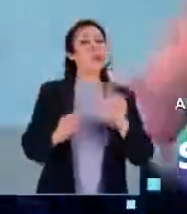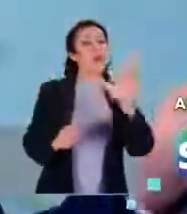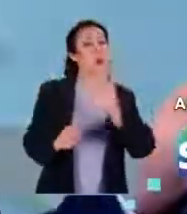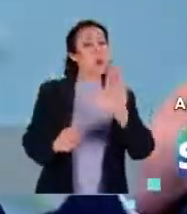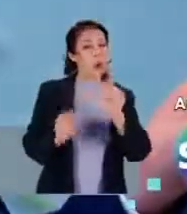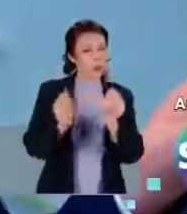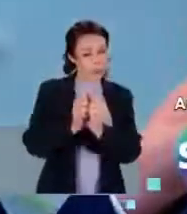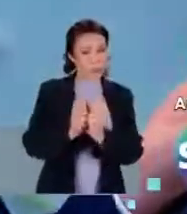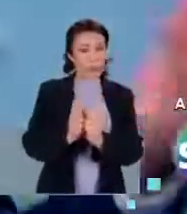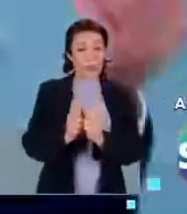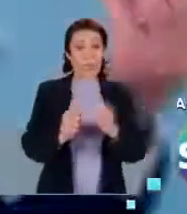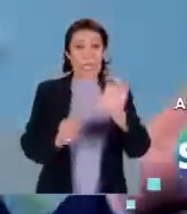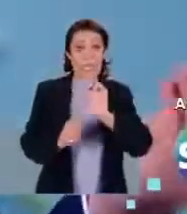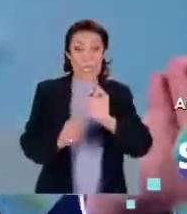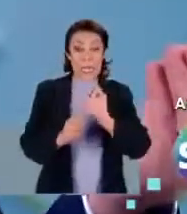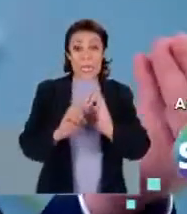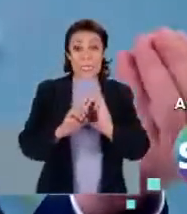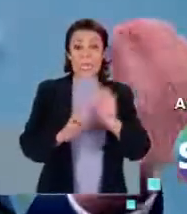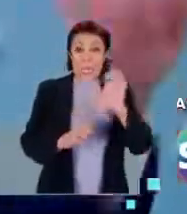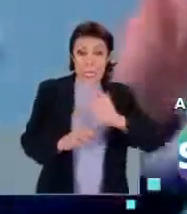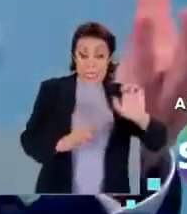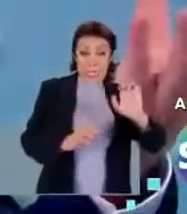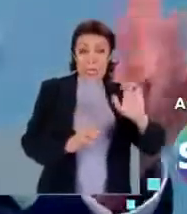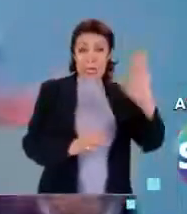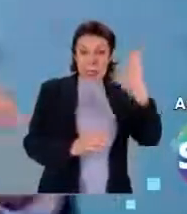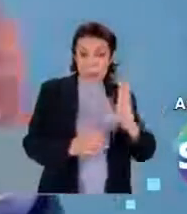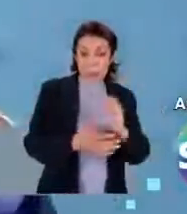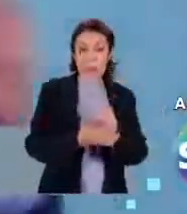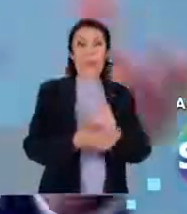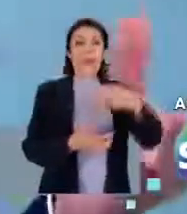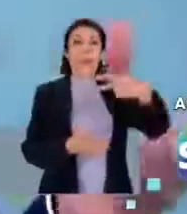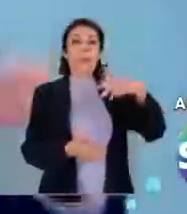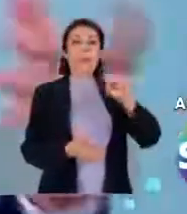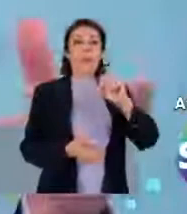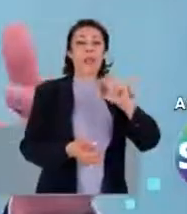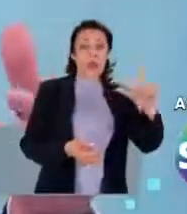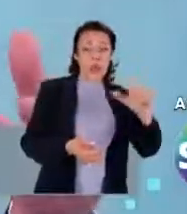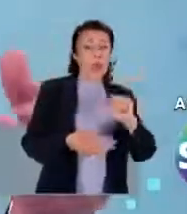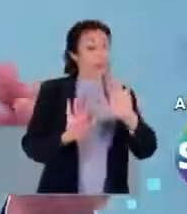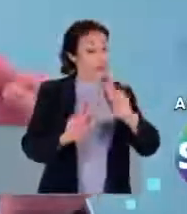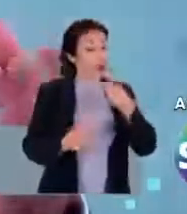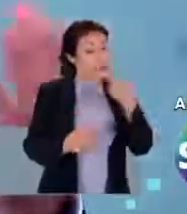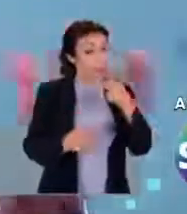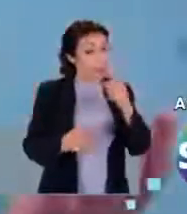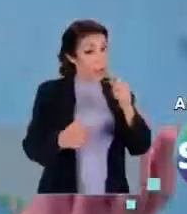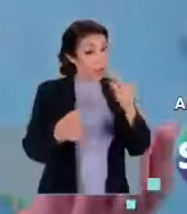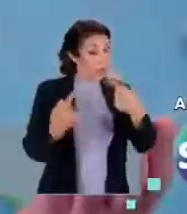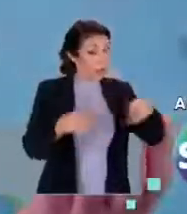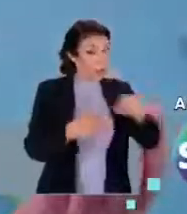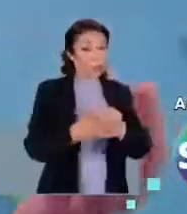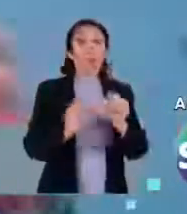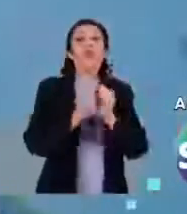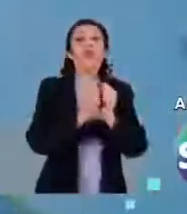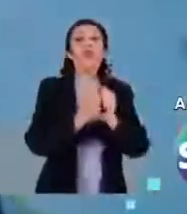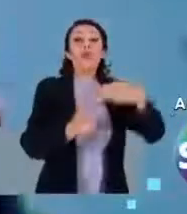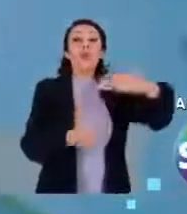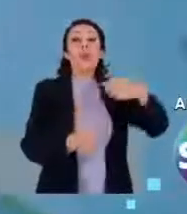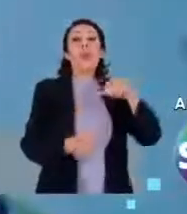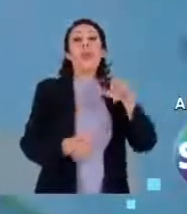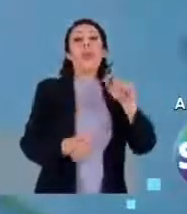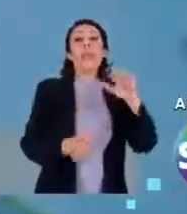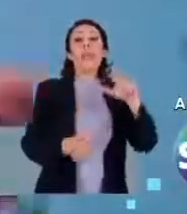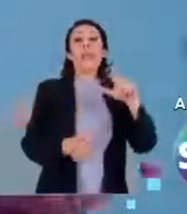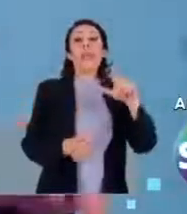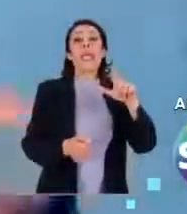do ultra-esquerda brasileira do PSOL outra esquerda brasileira e isso eu não tô condenando não junto com Meireles desse